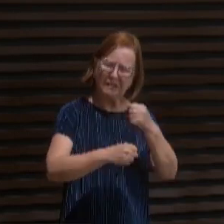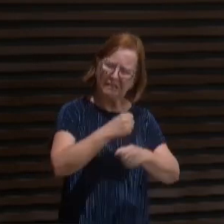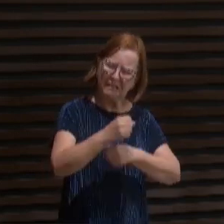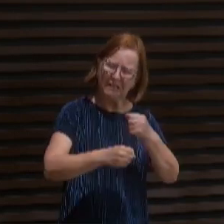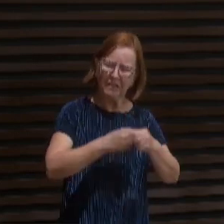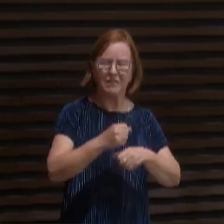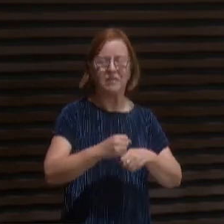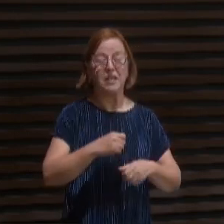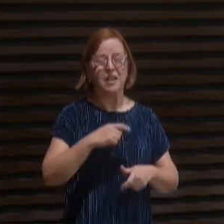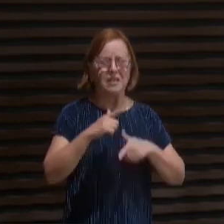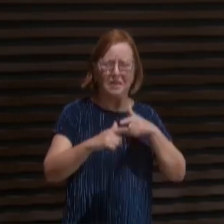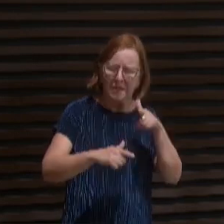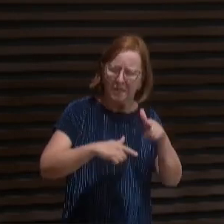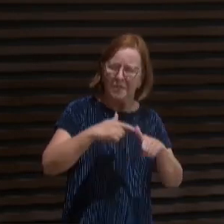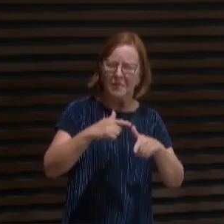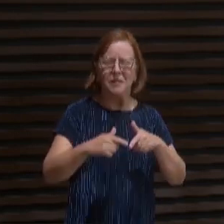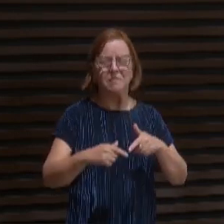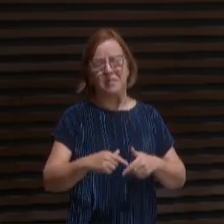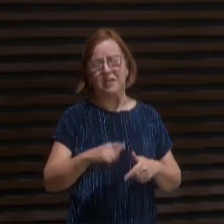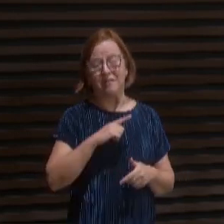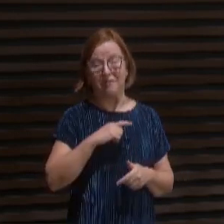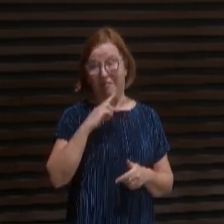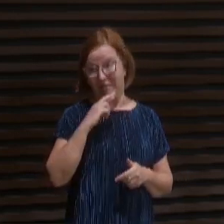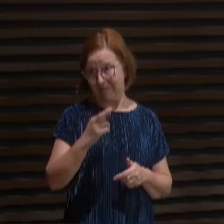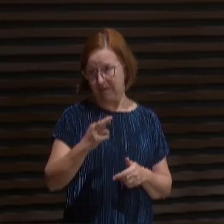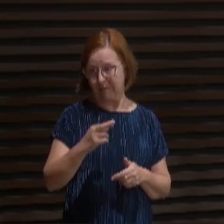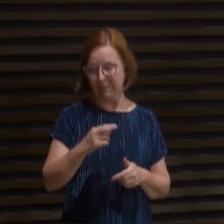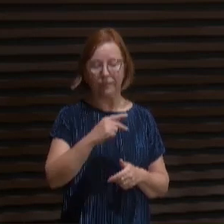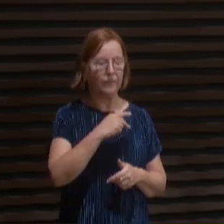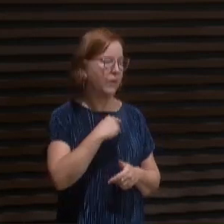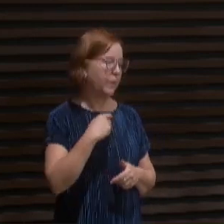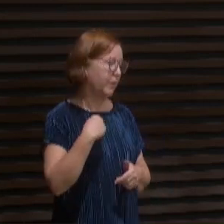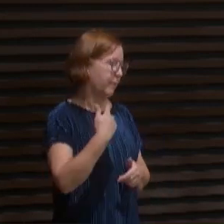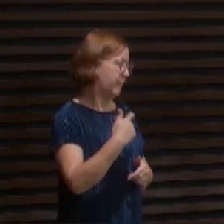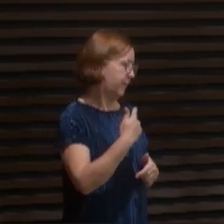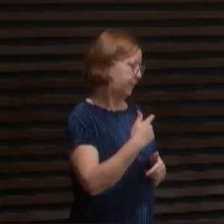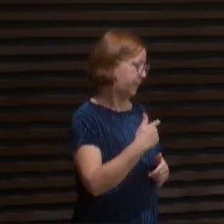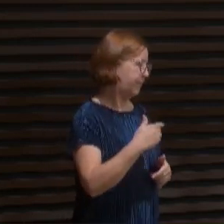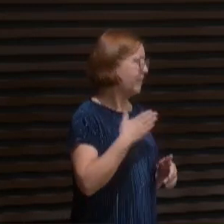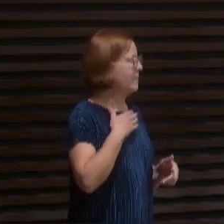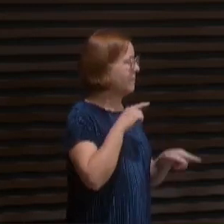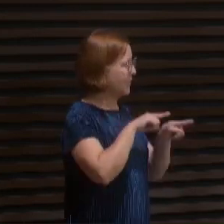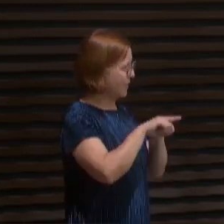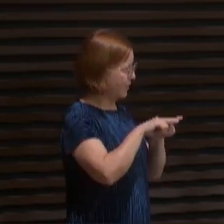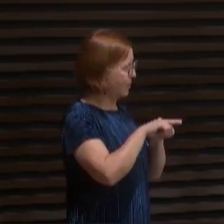tenho trabalhos e tenho resultados. O pastor, segunda vez, disse: minha